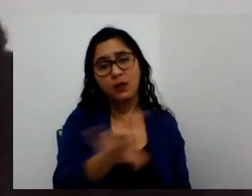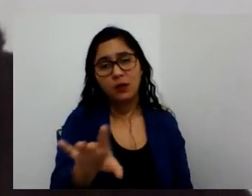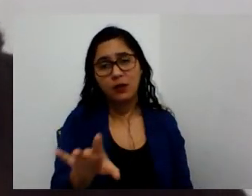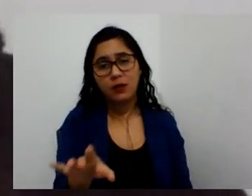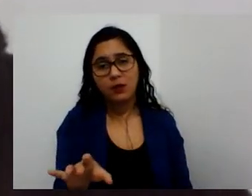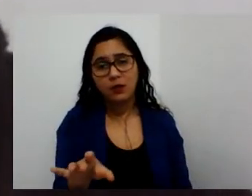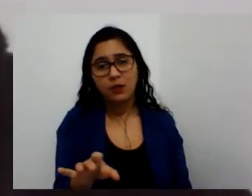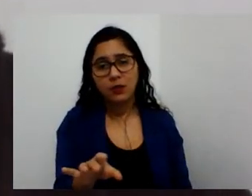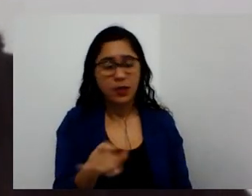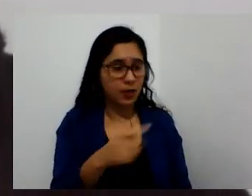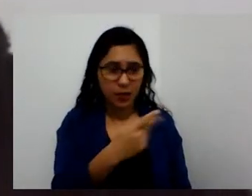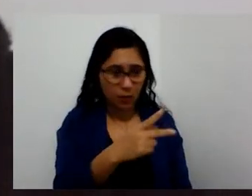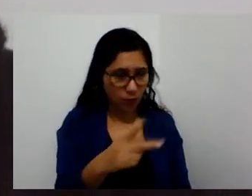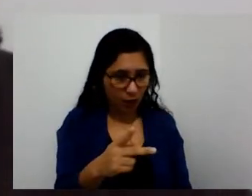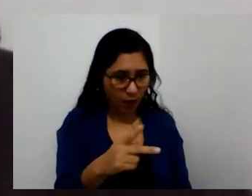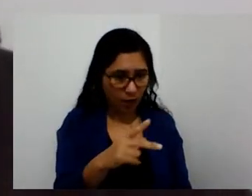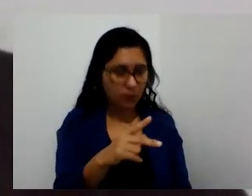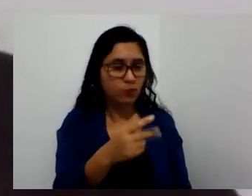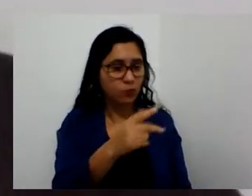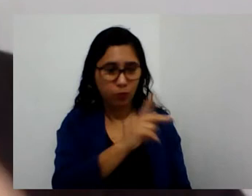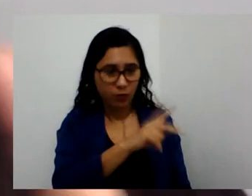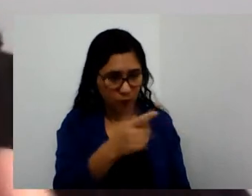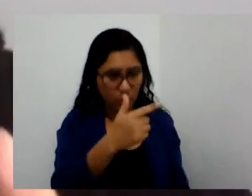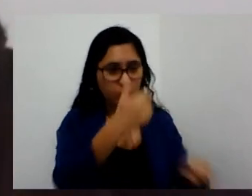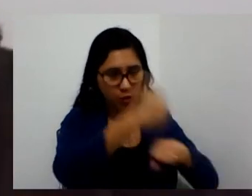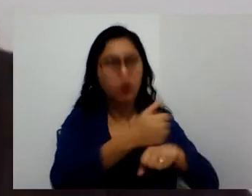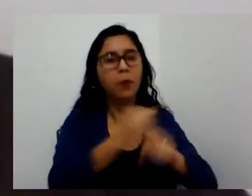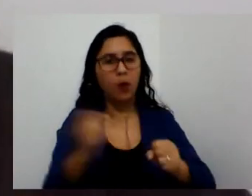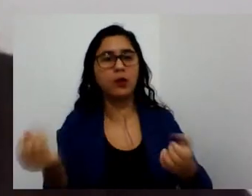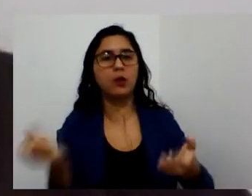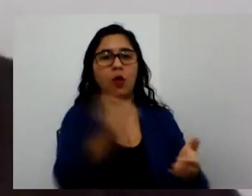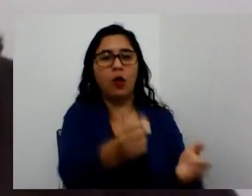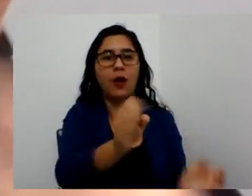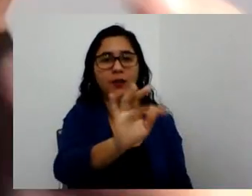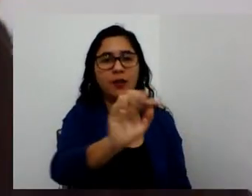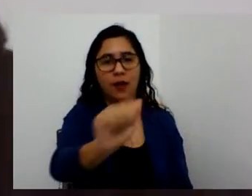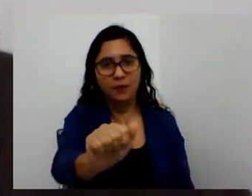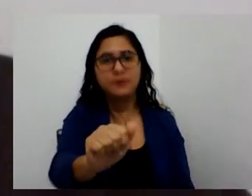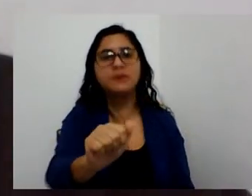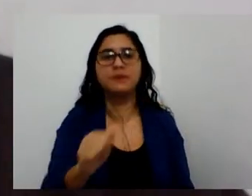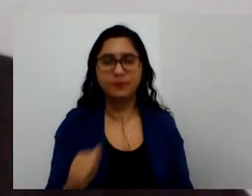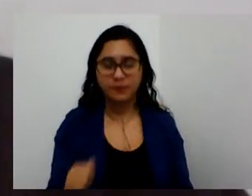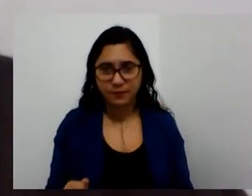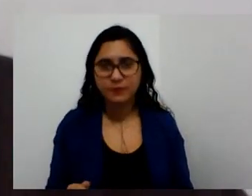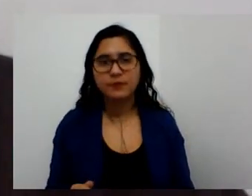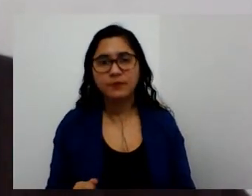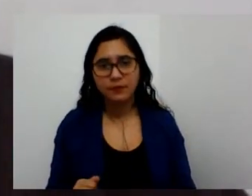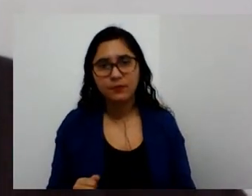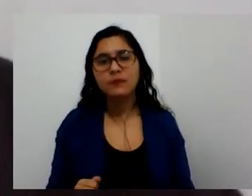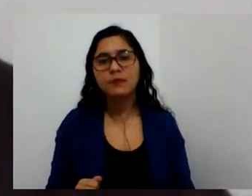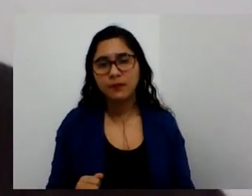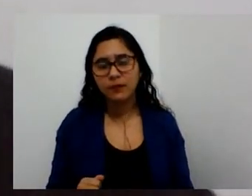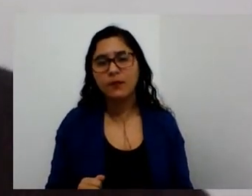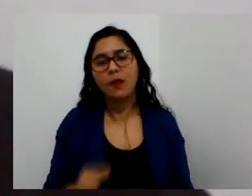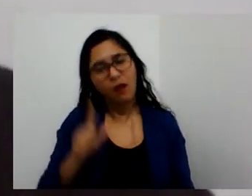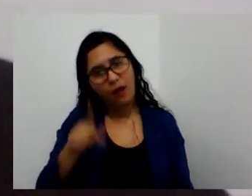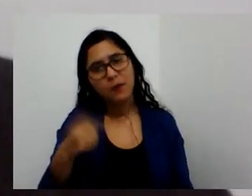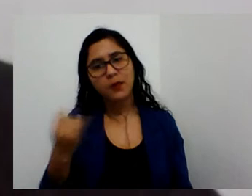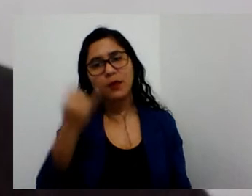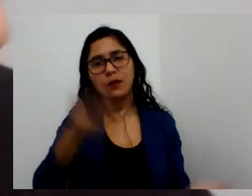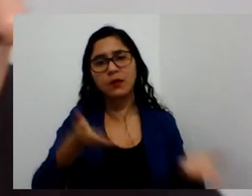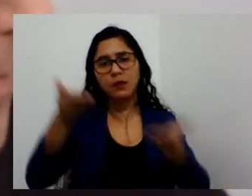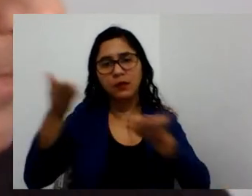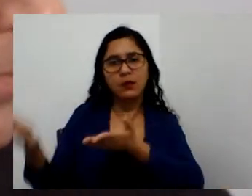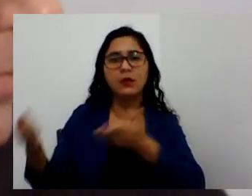ser docente, um TA. E nas secretarias também. Isso, de fato, valorizar o TA e não é demagogia. Passo a palavra para o